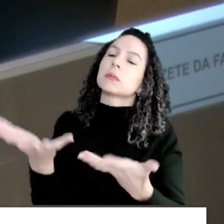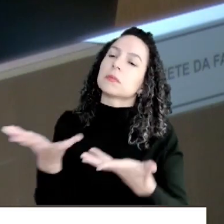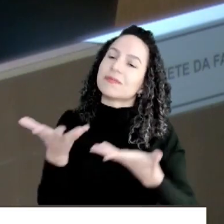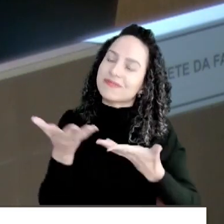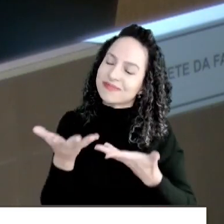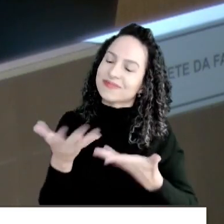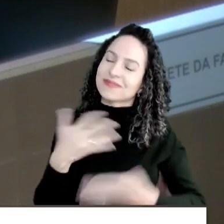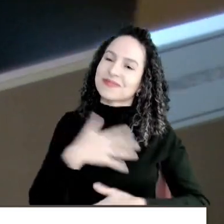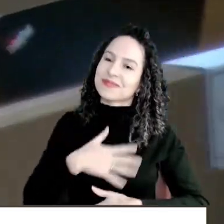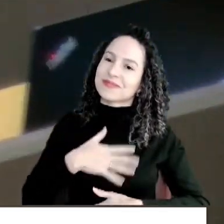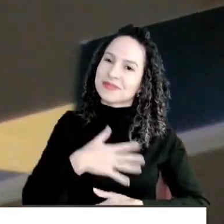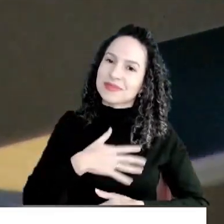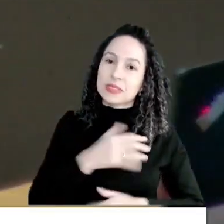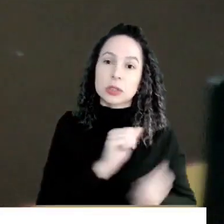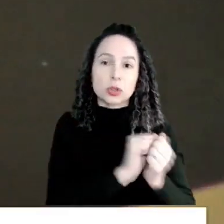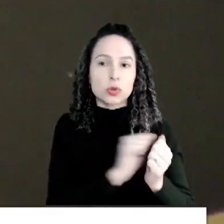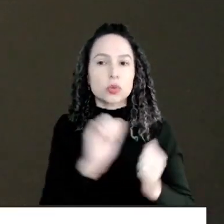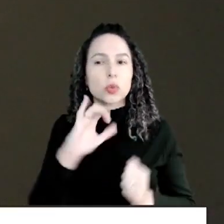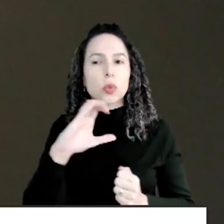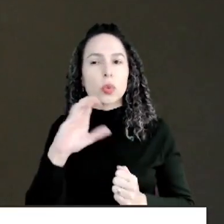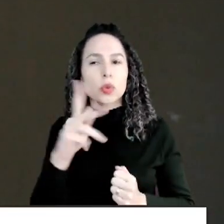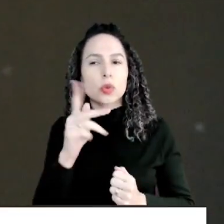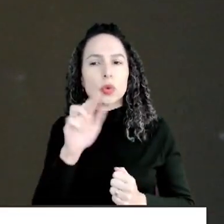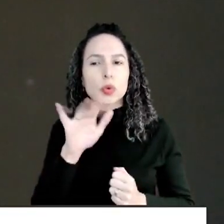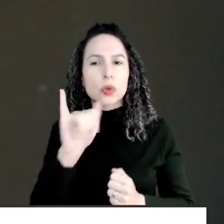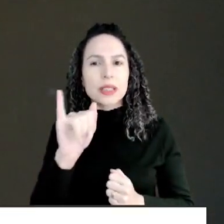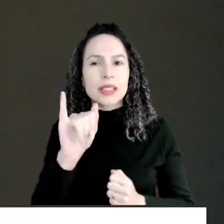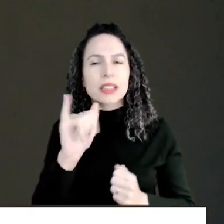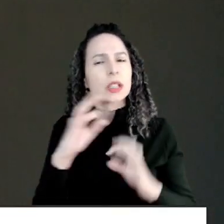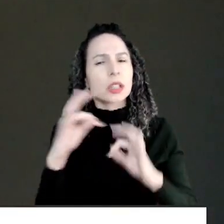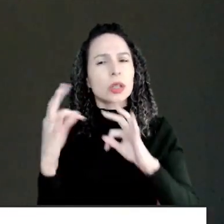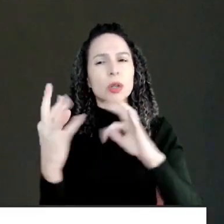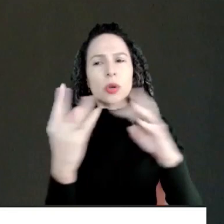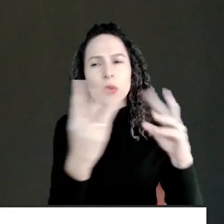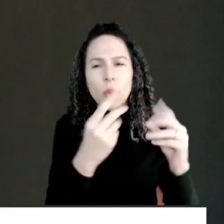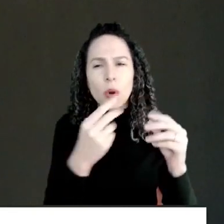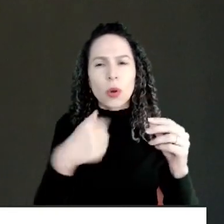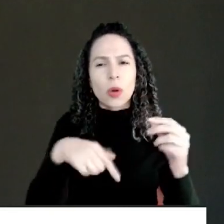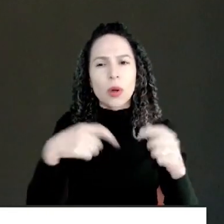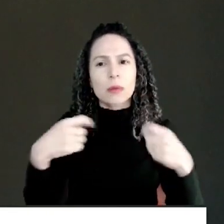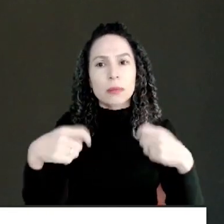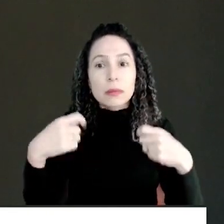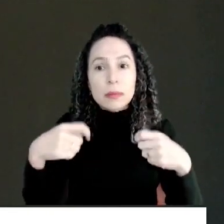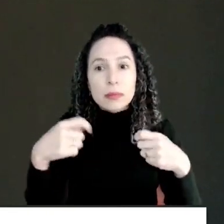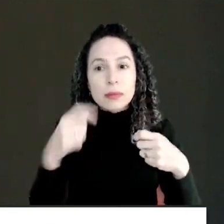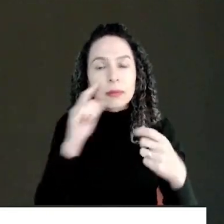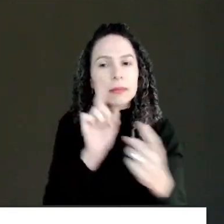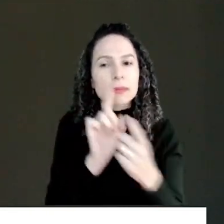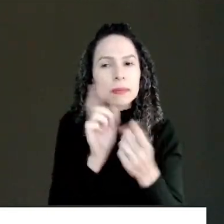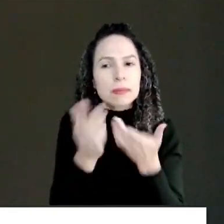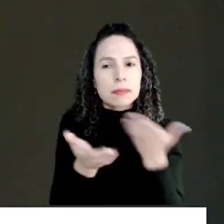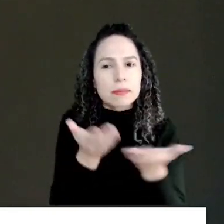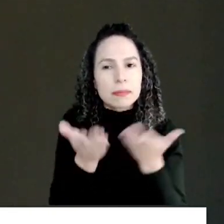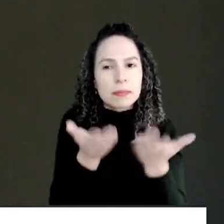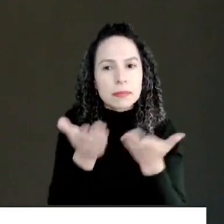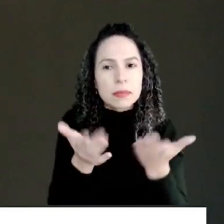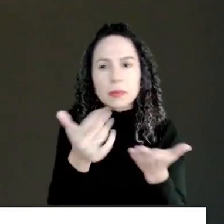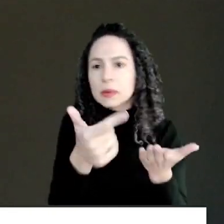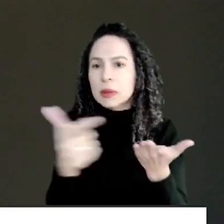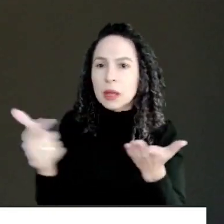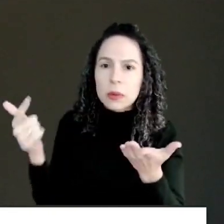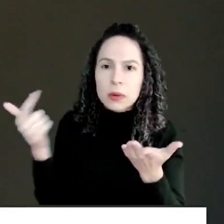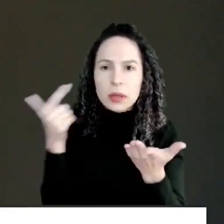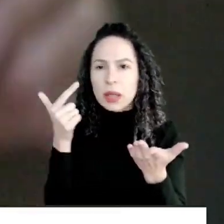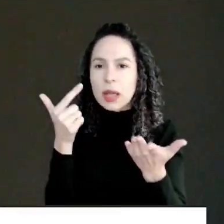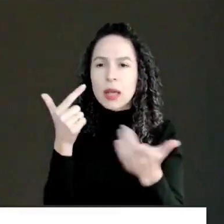ao lado do Chuí. Chuí também, todas as vezes que a gente precisa dele, ele está lá atendendo, não tem dificuldade de